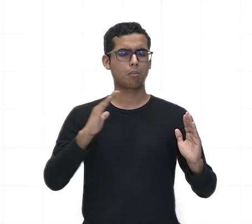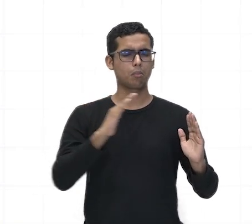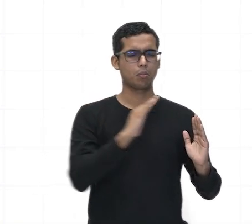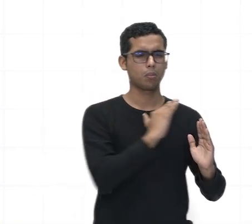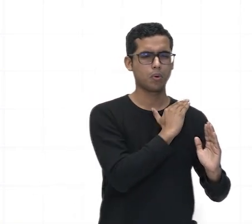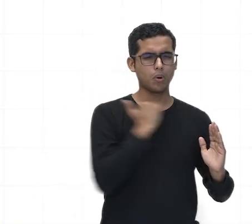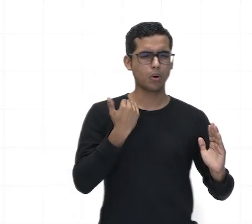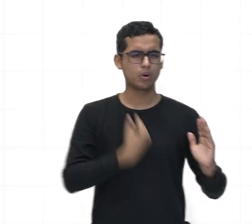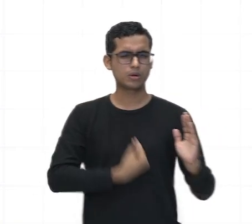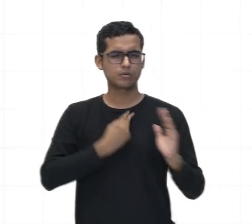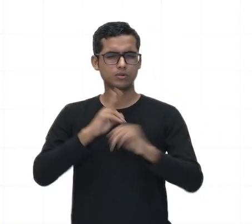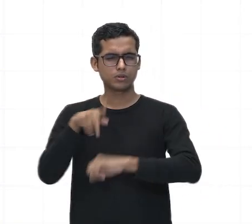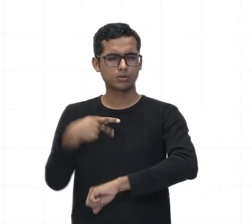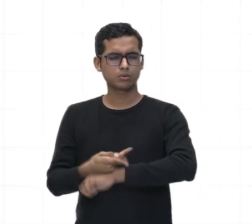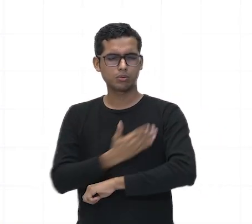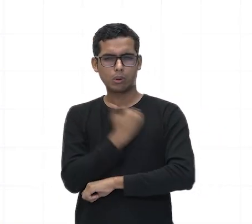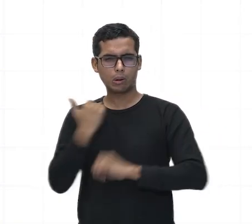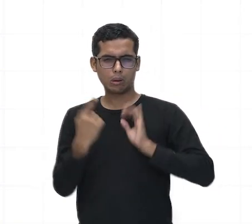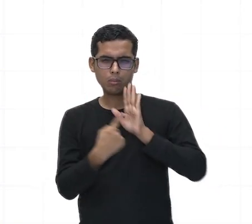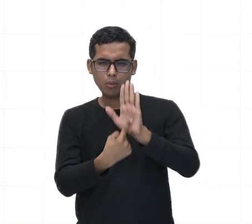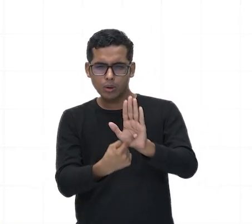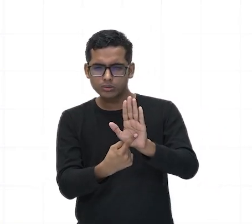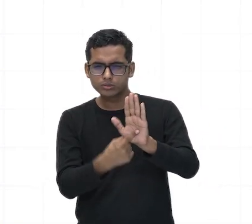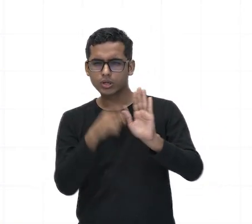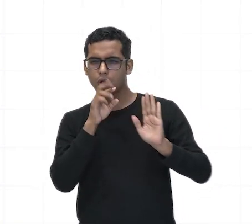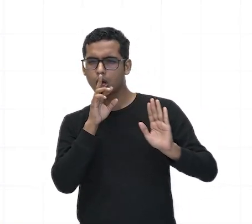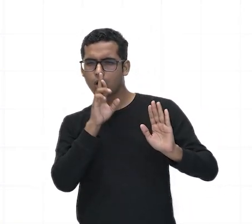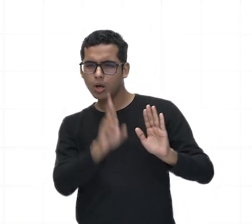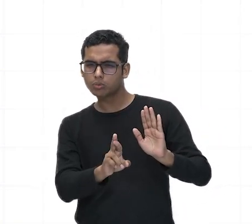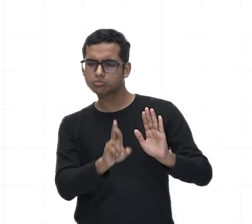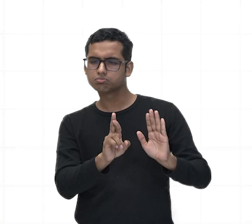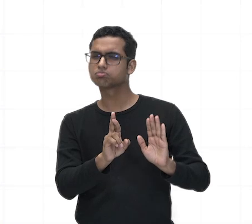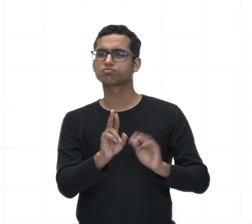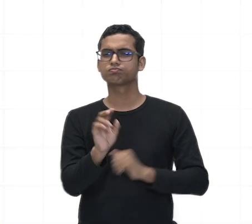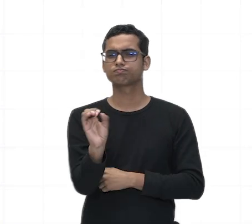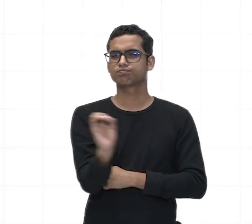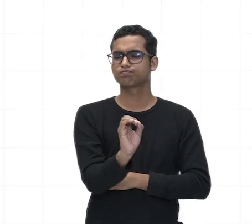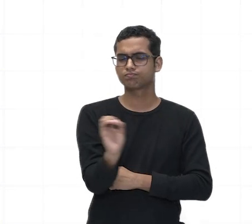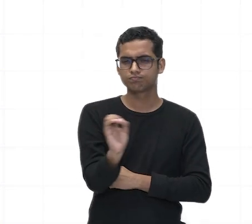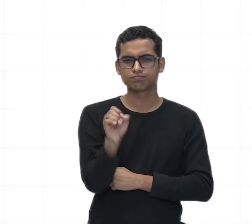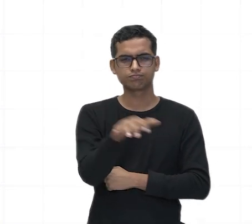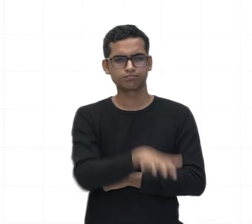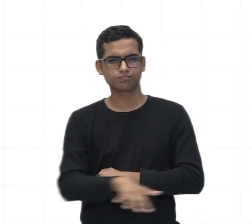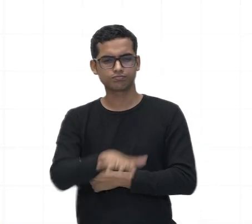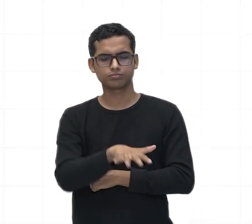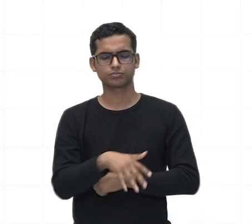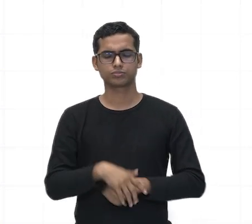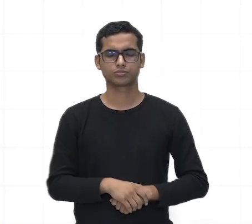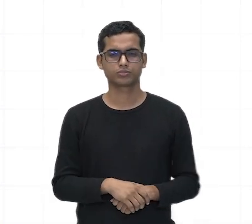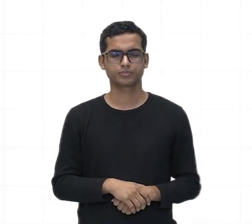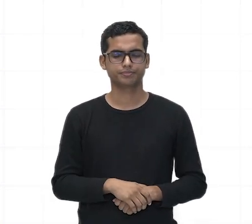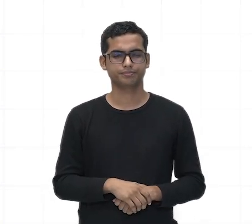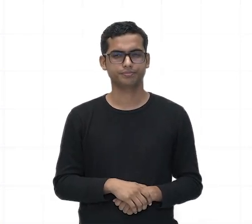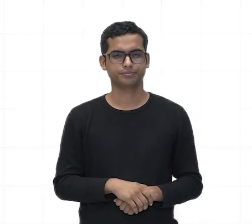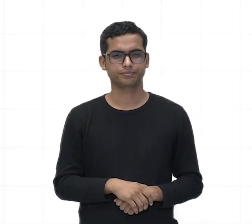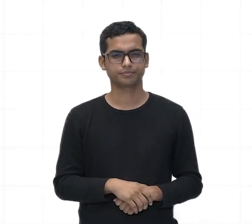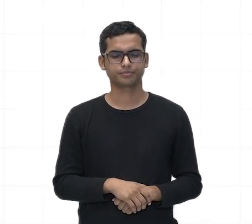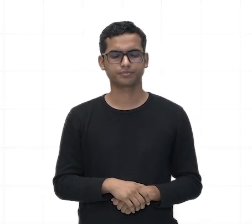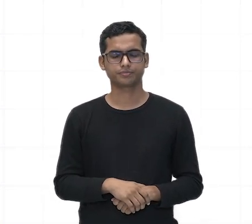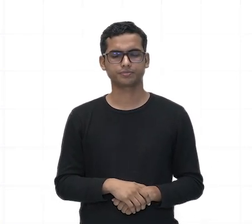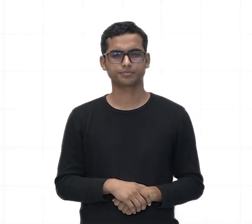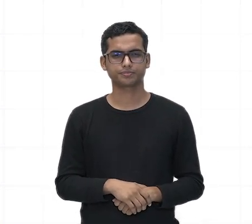de vida após a morte. Ela não responde para os seus adeptos tudo sobre isso, né?